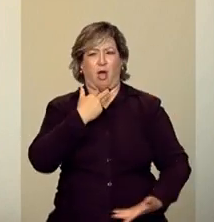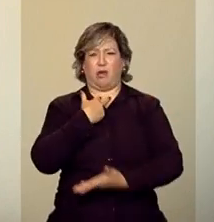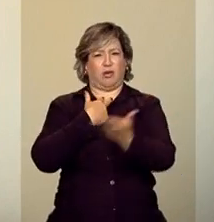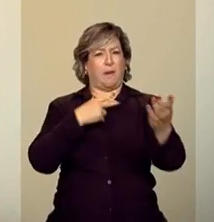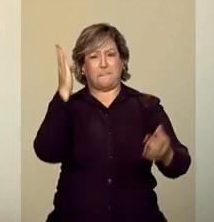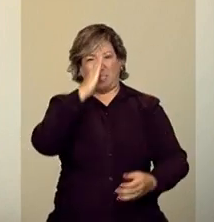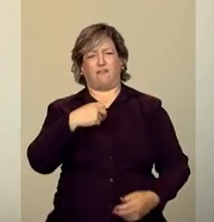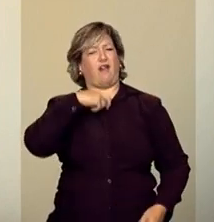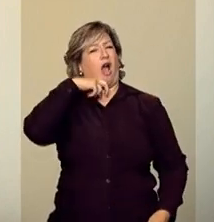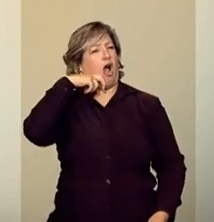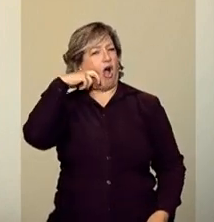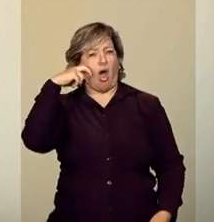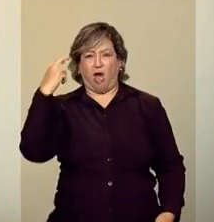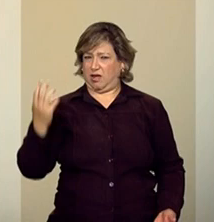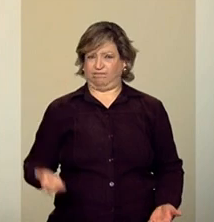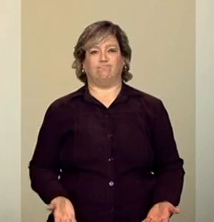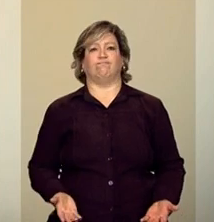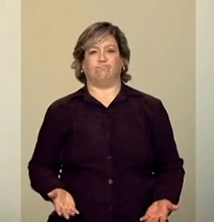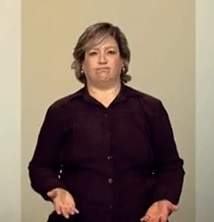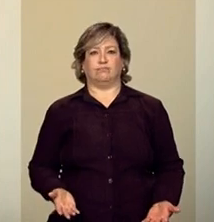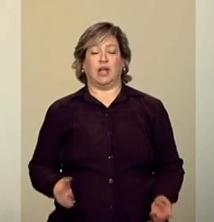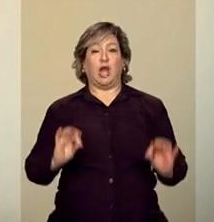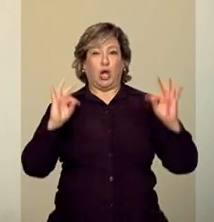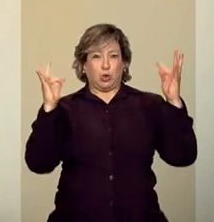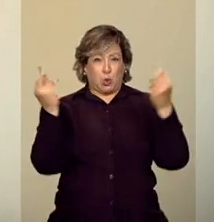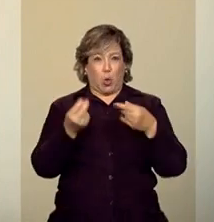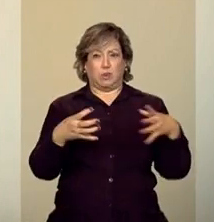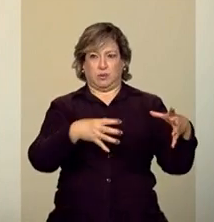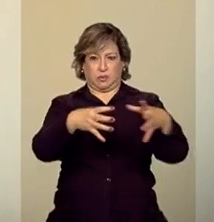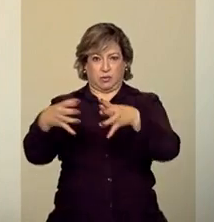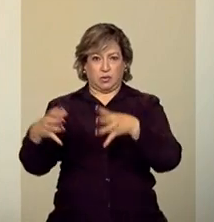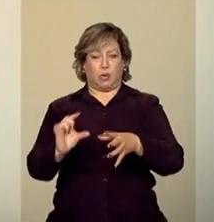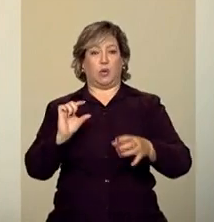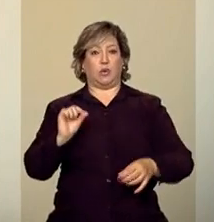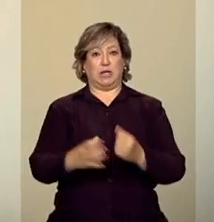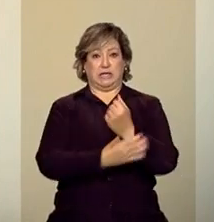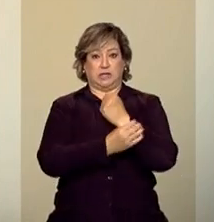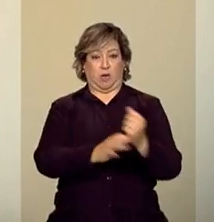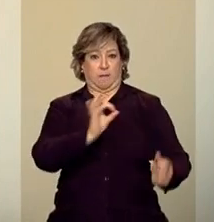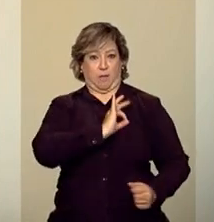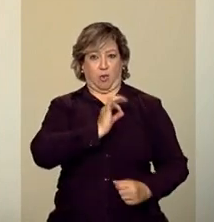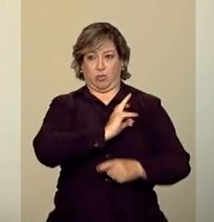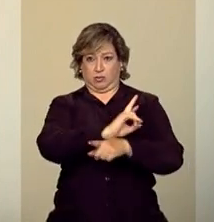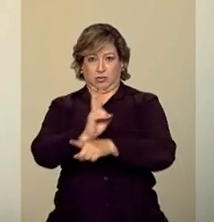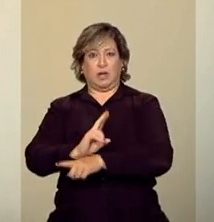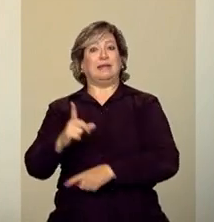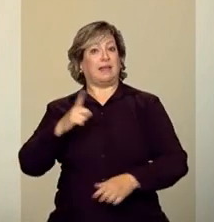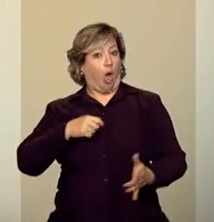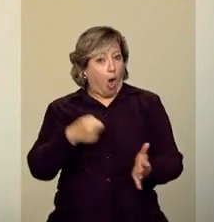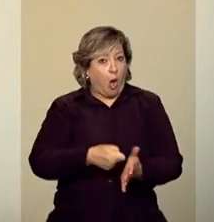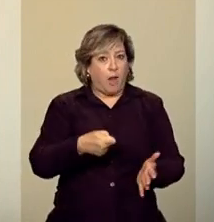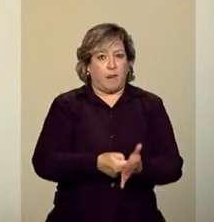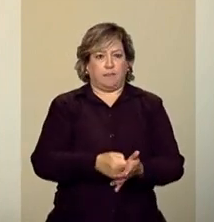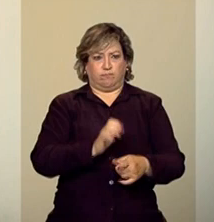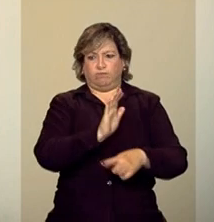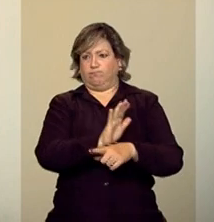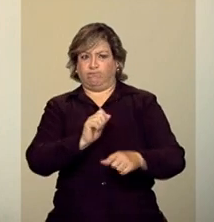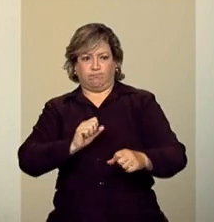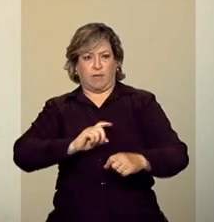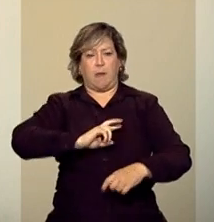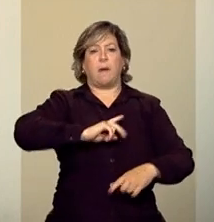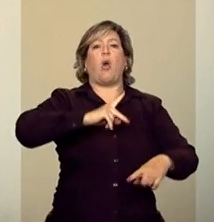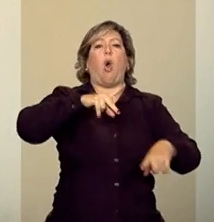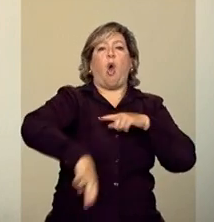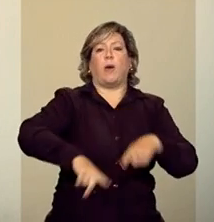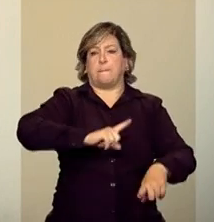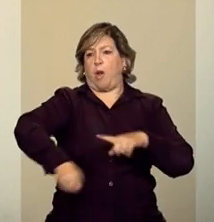o Brasil. Todas as instituições e os órgãos da segurança pública têm o dever de coibir, dentro